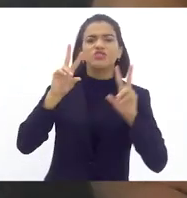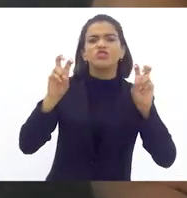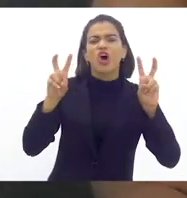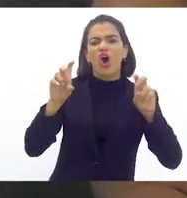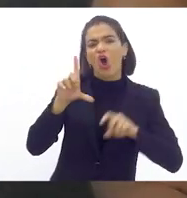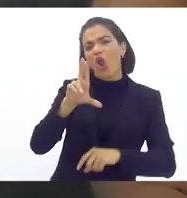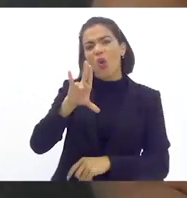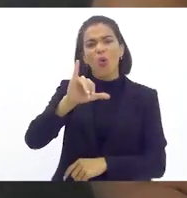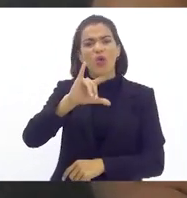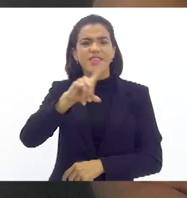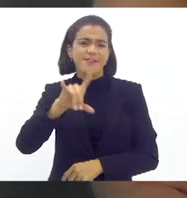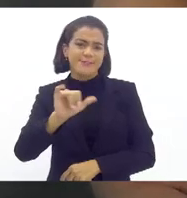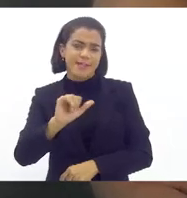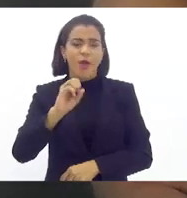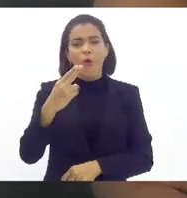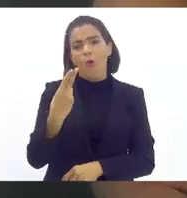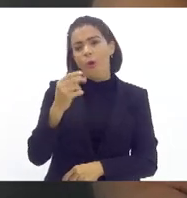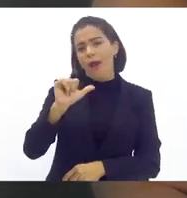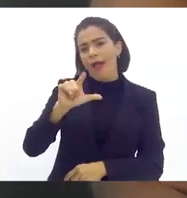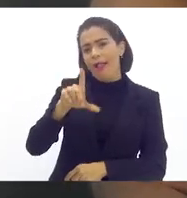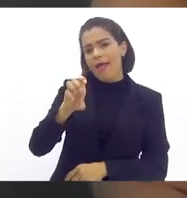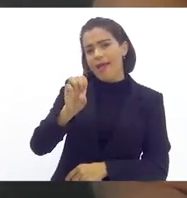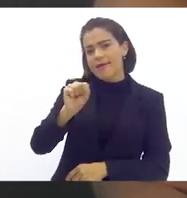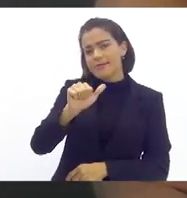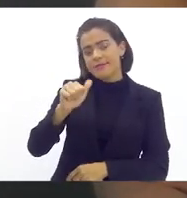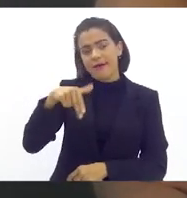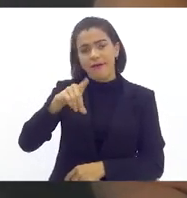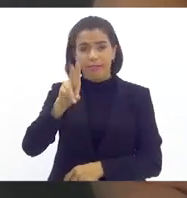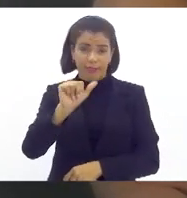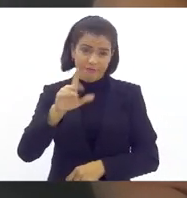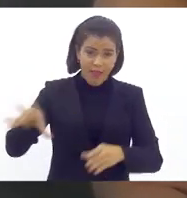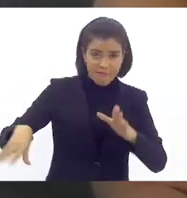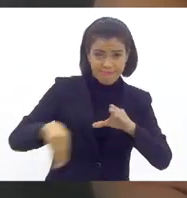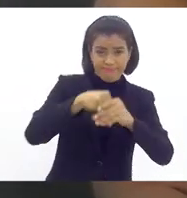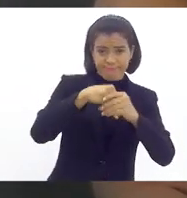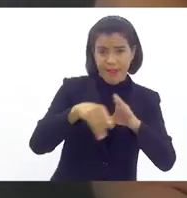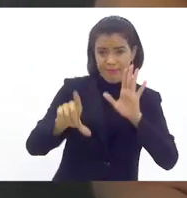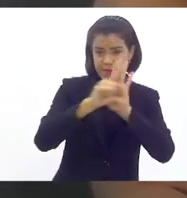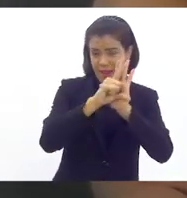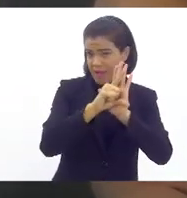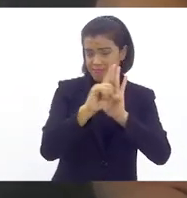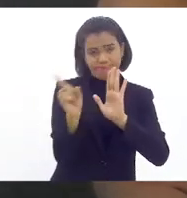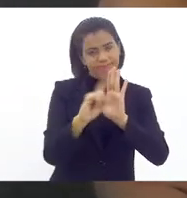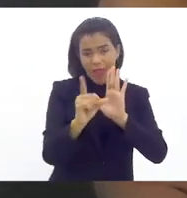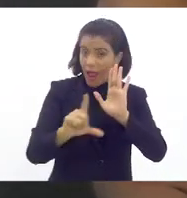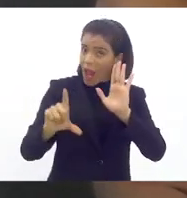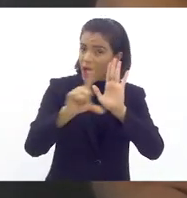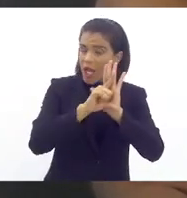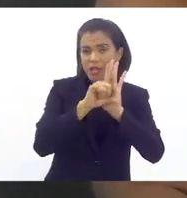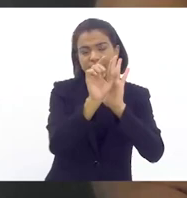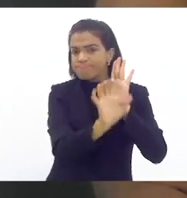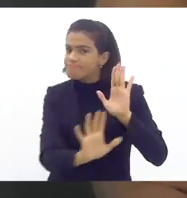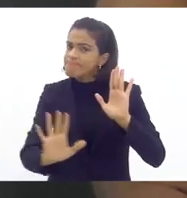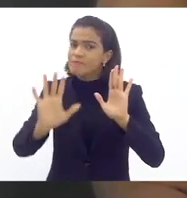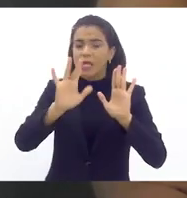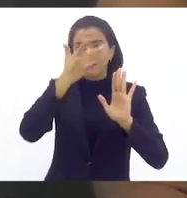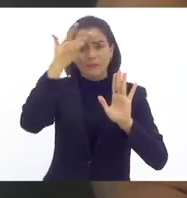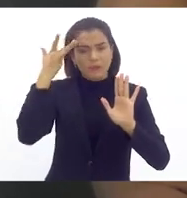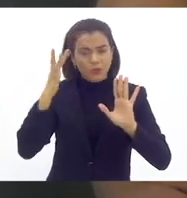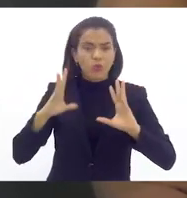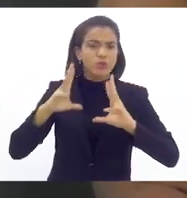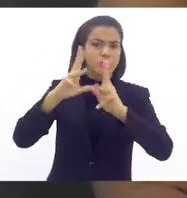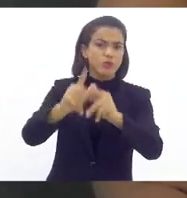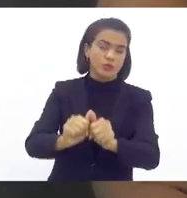Luísa Mandela, só Alessandra Pi, por serem mulheres negras, que vão implementar a lei. A lei é para ser implementada por todas as pessoas.